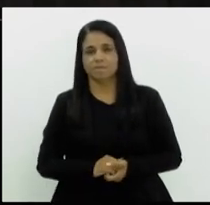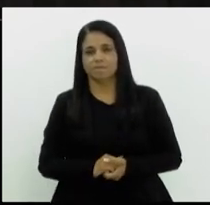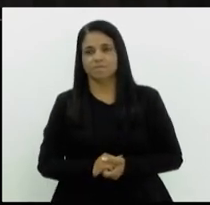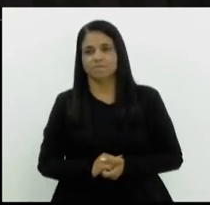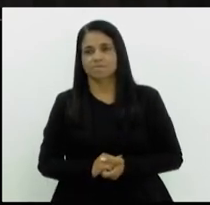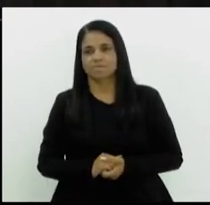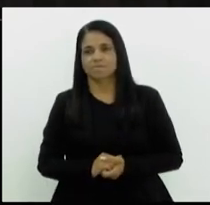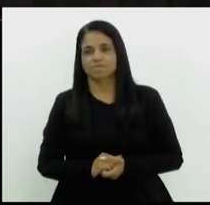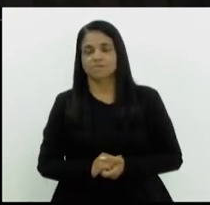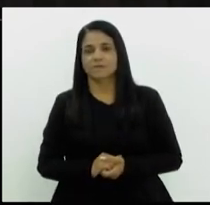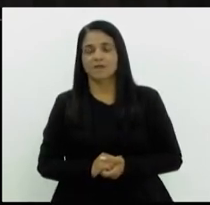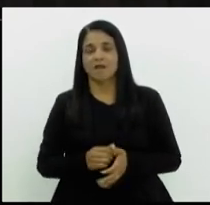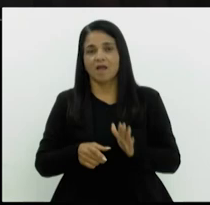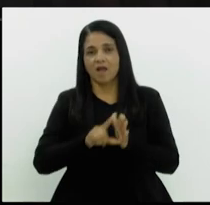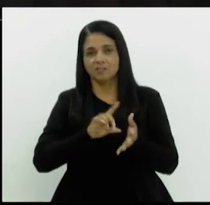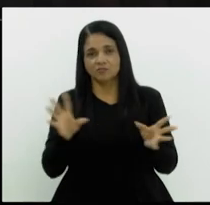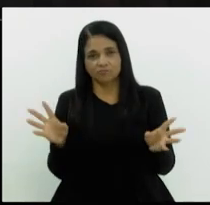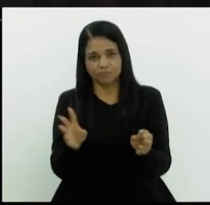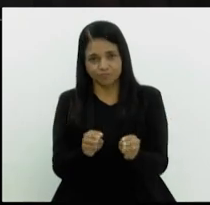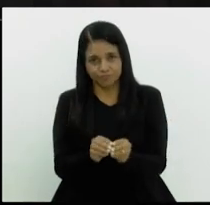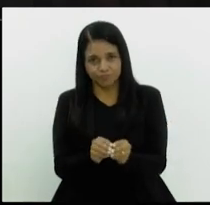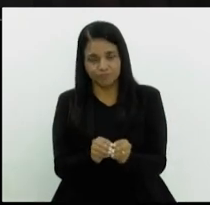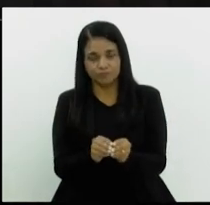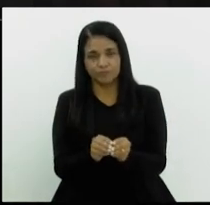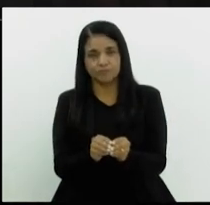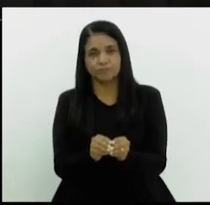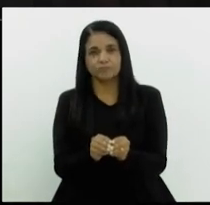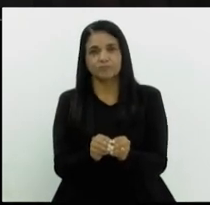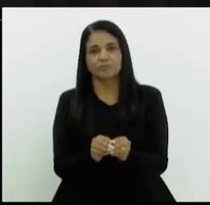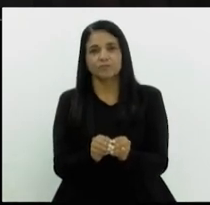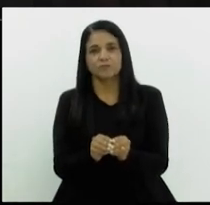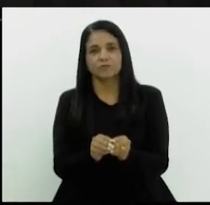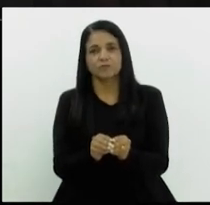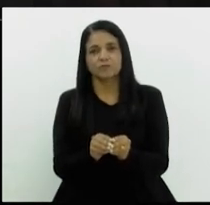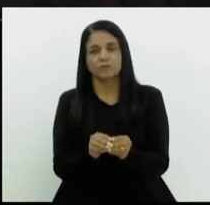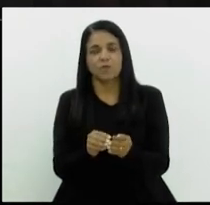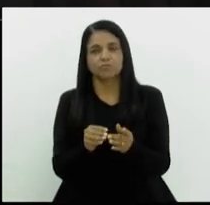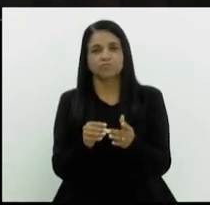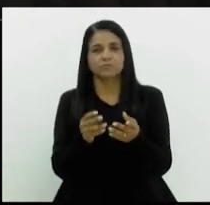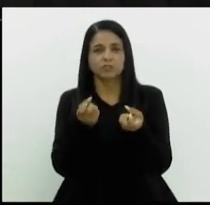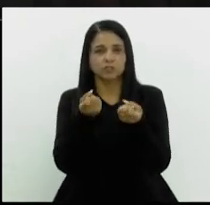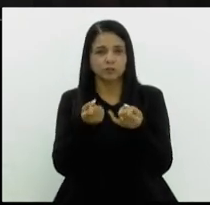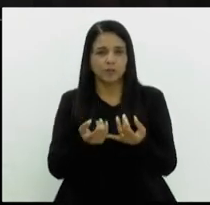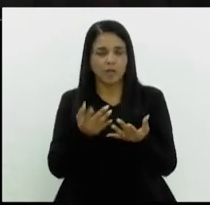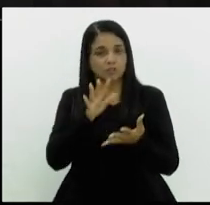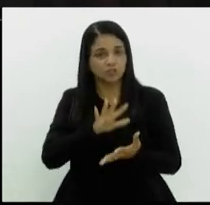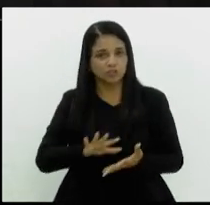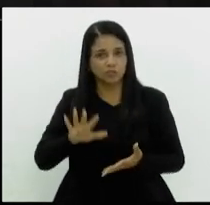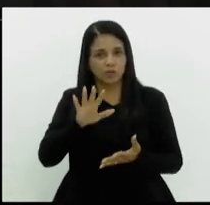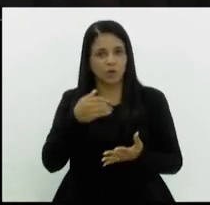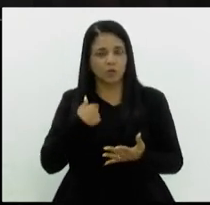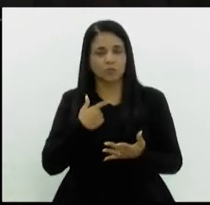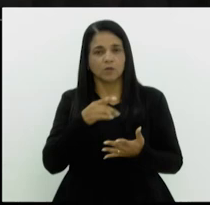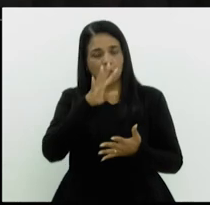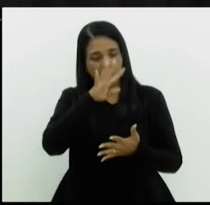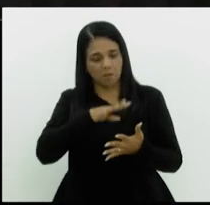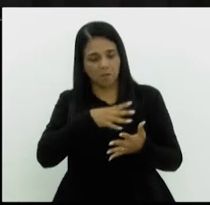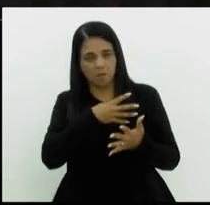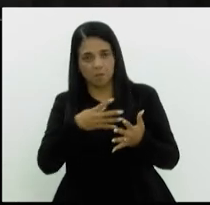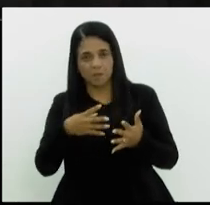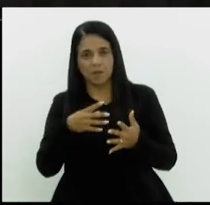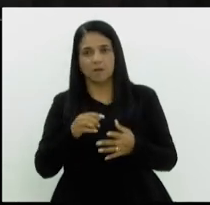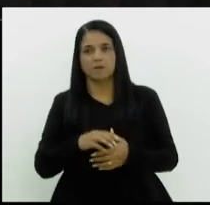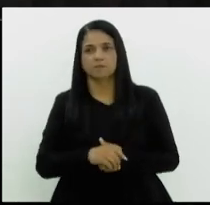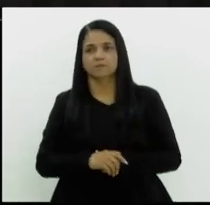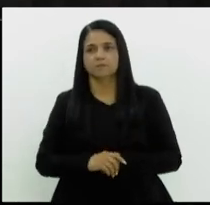antes de concluir, só dar um panorama. Tem a tabela aqui,